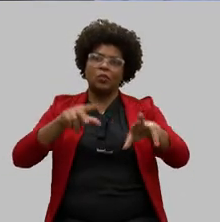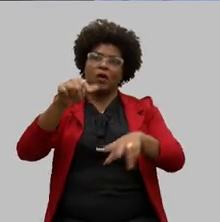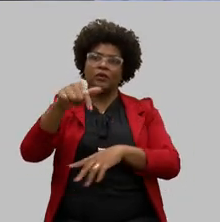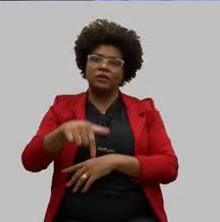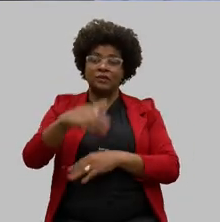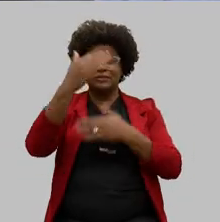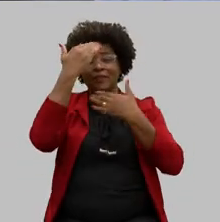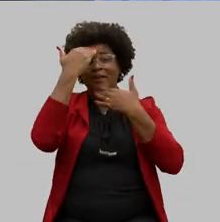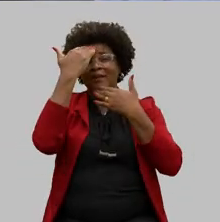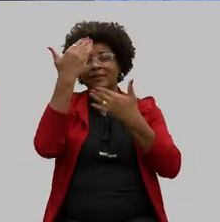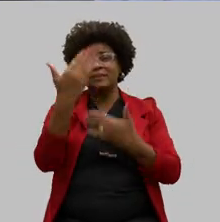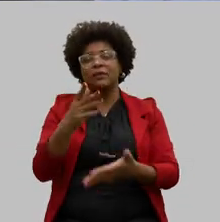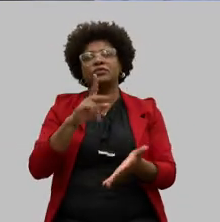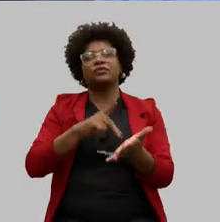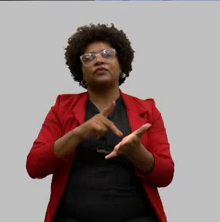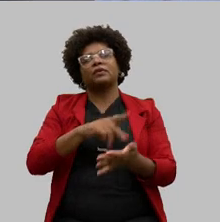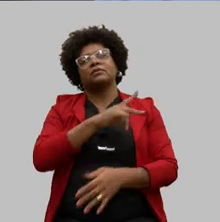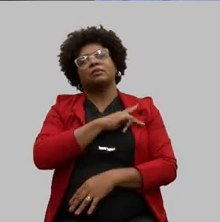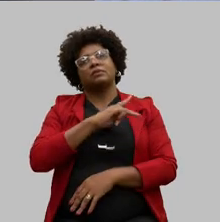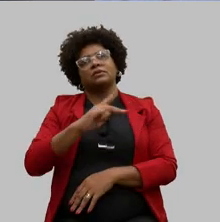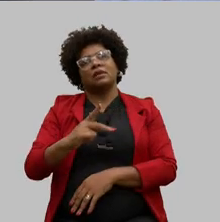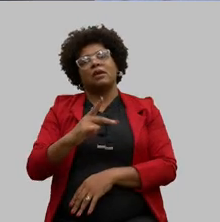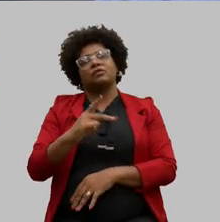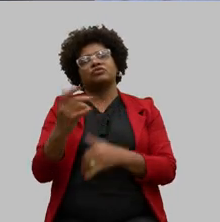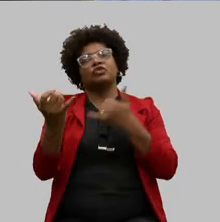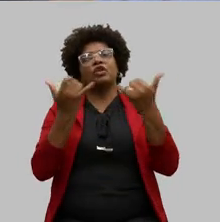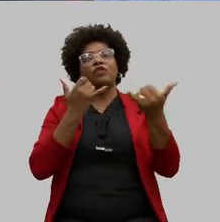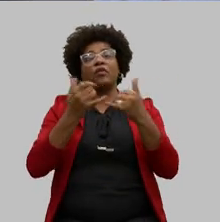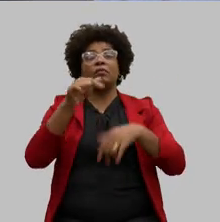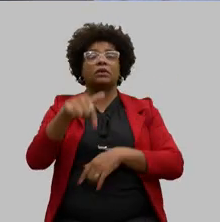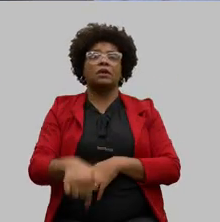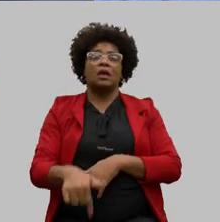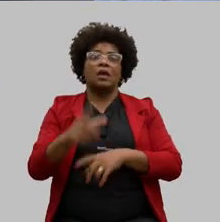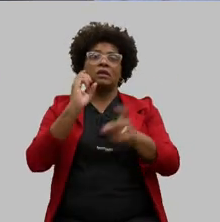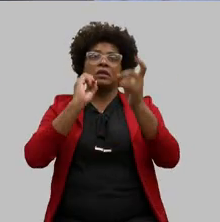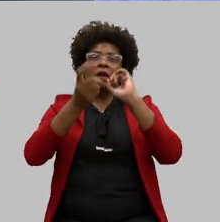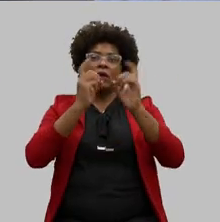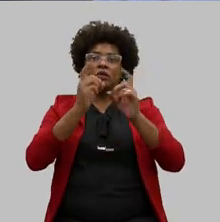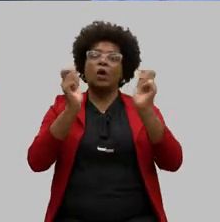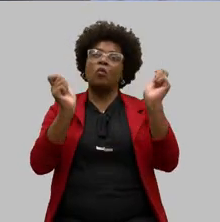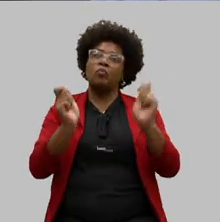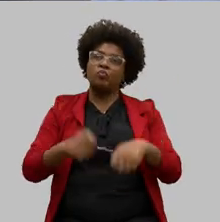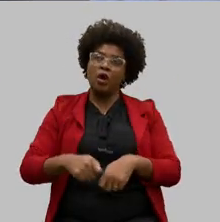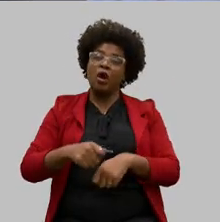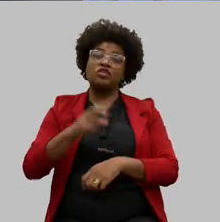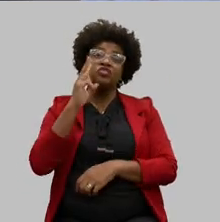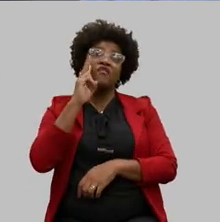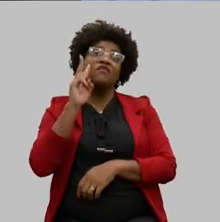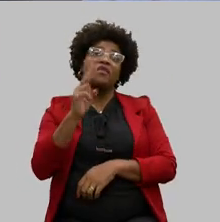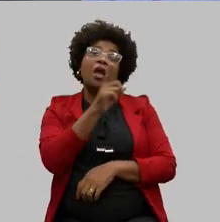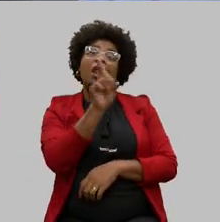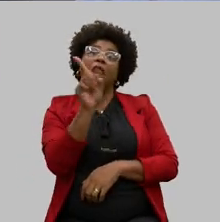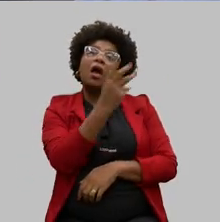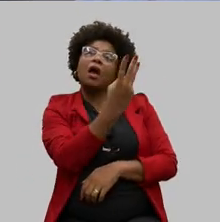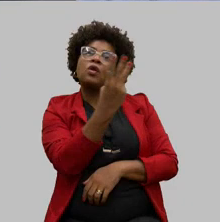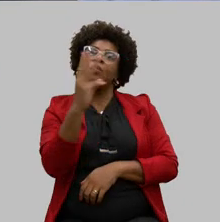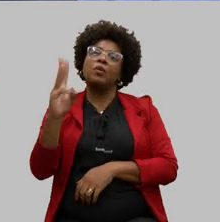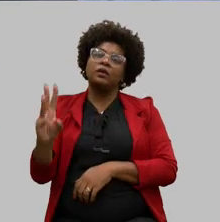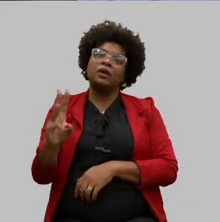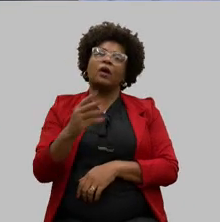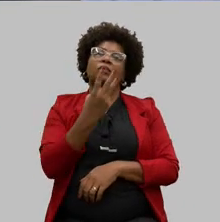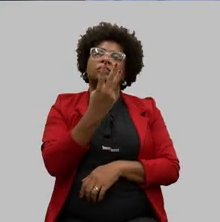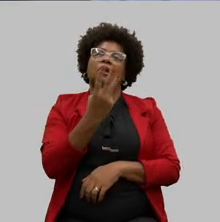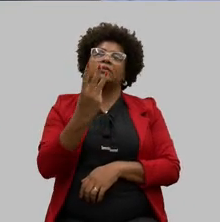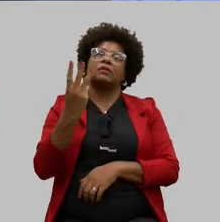agradeço muito a presidência informa que esta reunião poderá ser revista no portal da LMG www